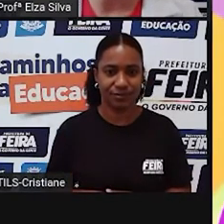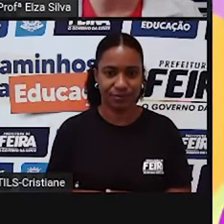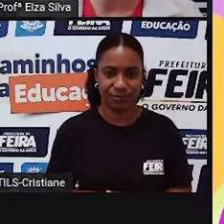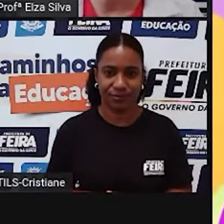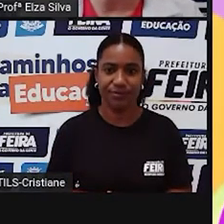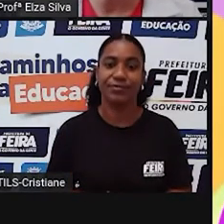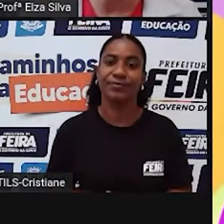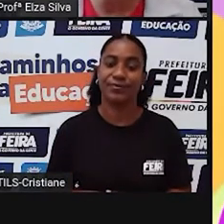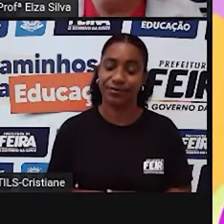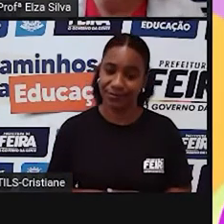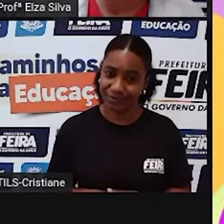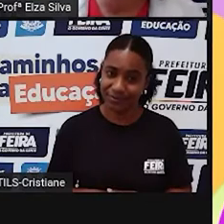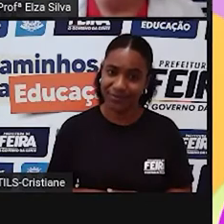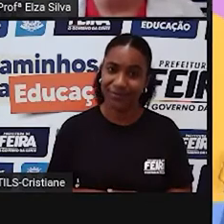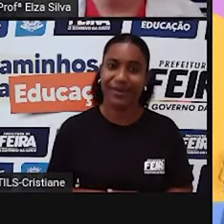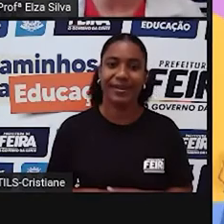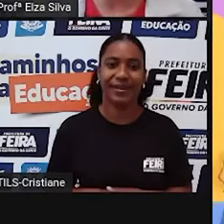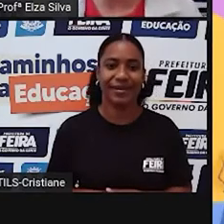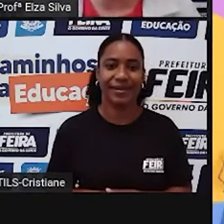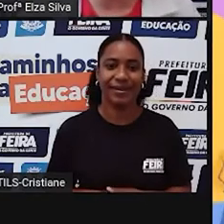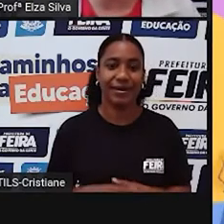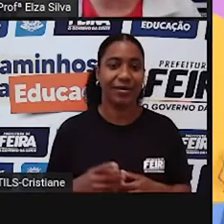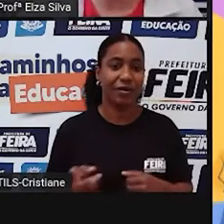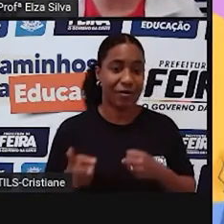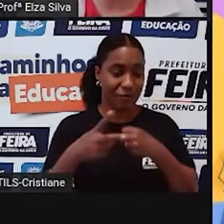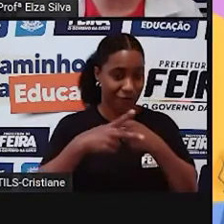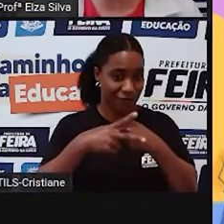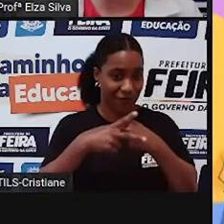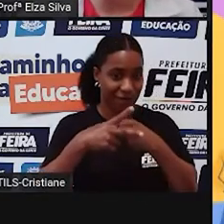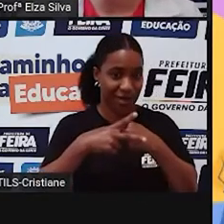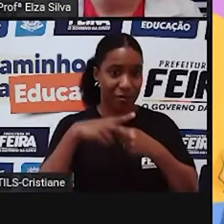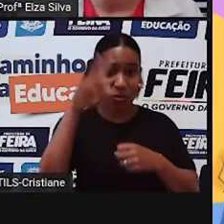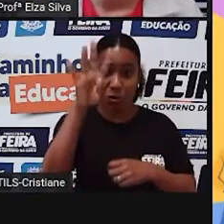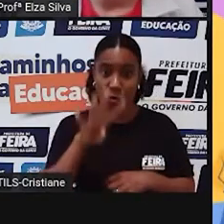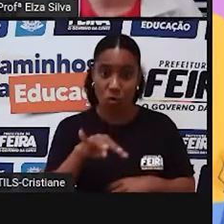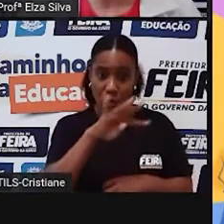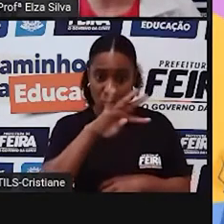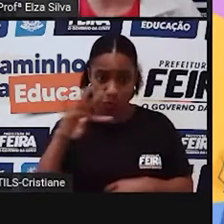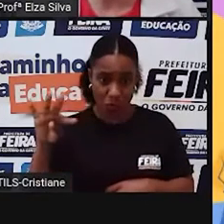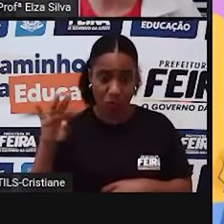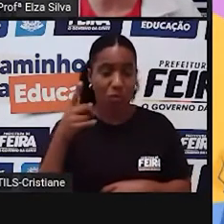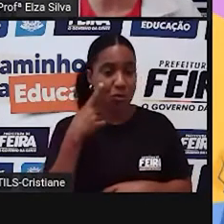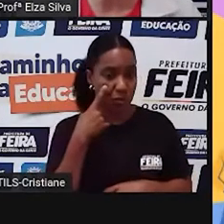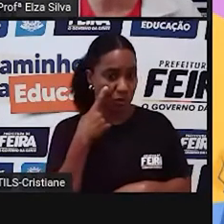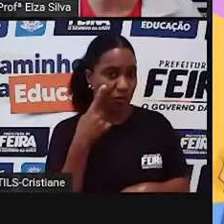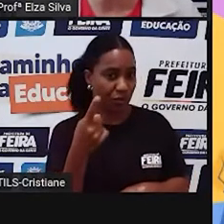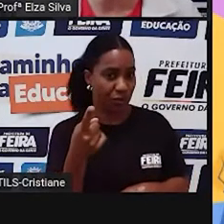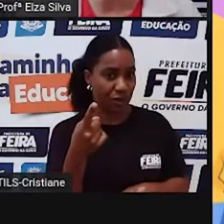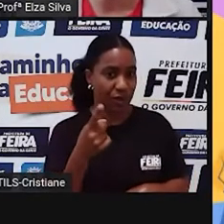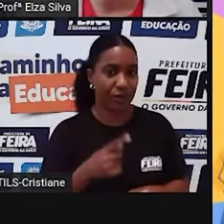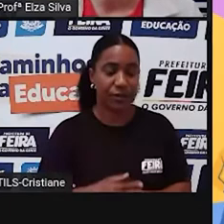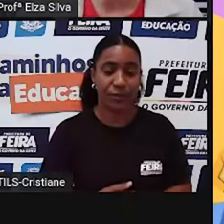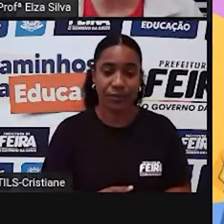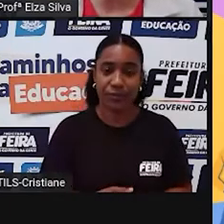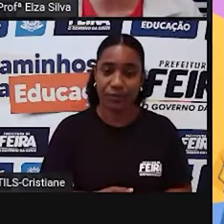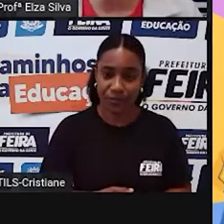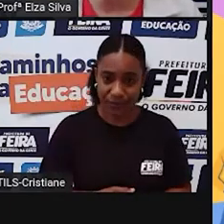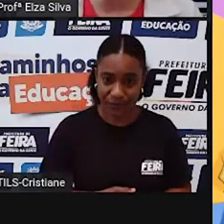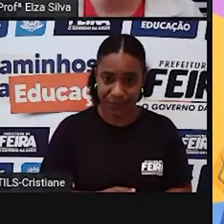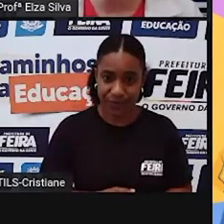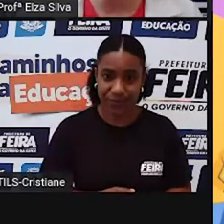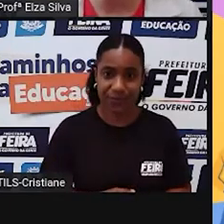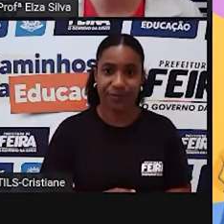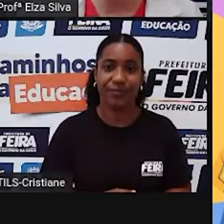Agora nós vamos retomar estes verbos a partir desta tabela. Vejam que eu separei aqui, nesta